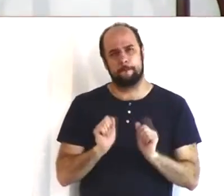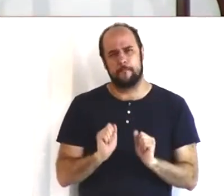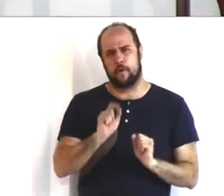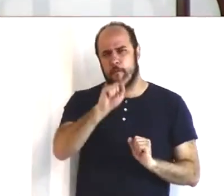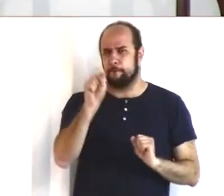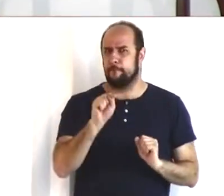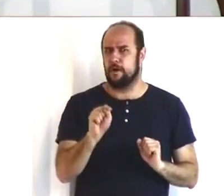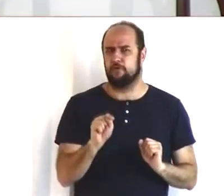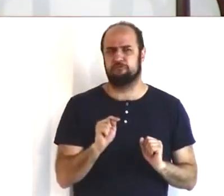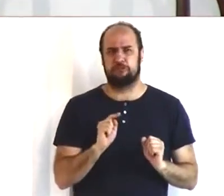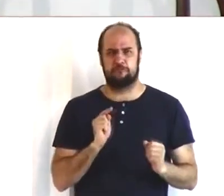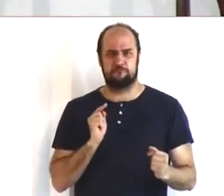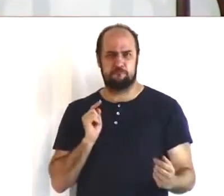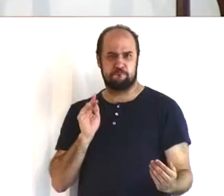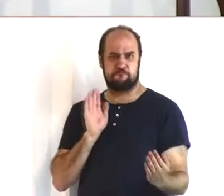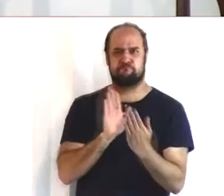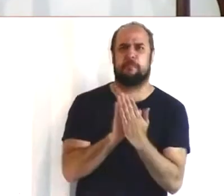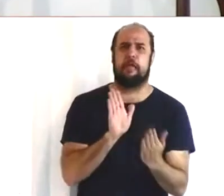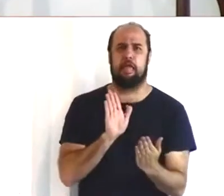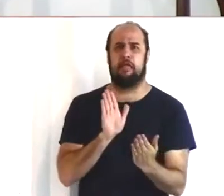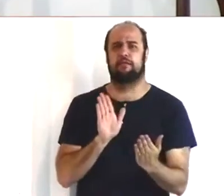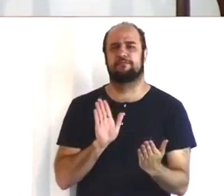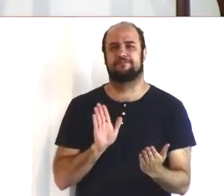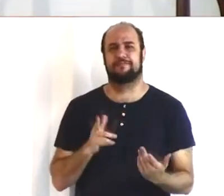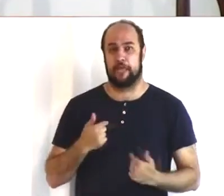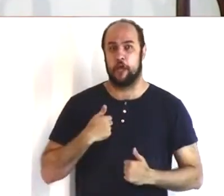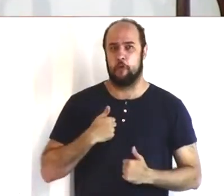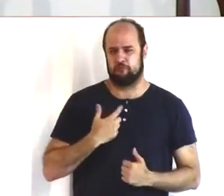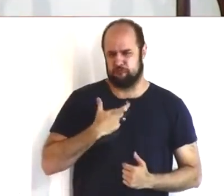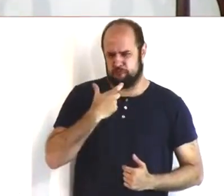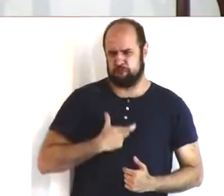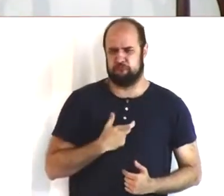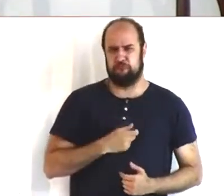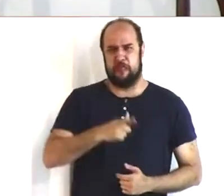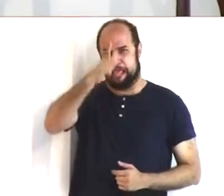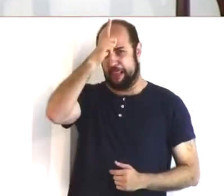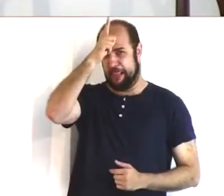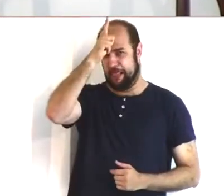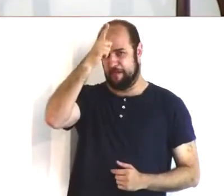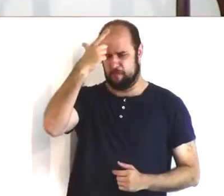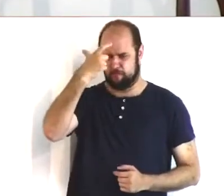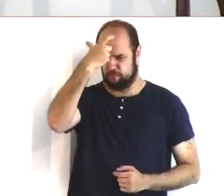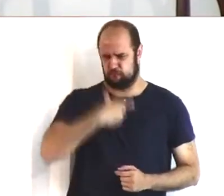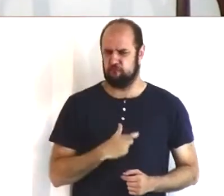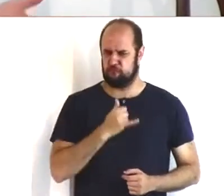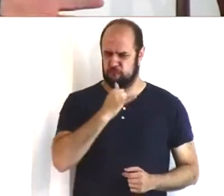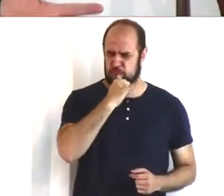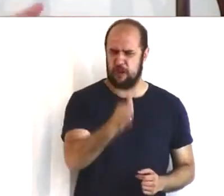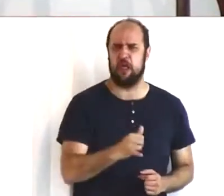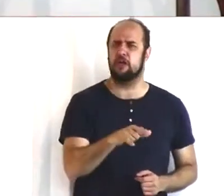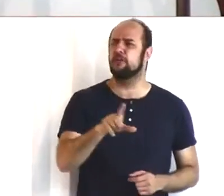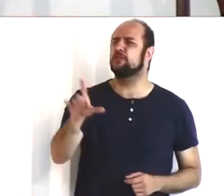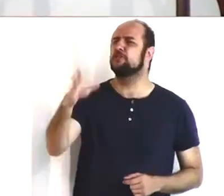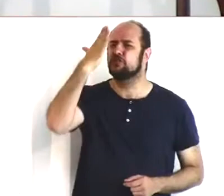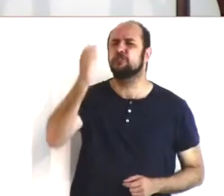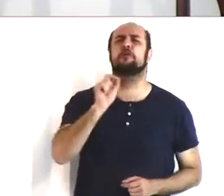mais direta, né? Alemãozão, frio que sou, sem rodeios. Quem aqui é